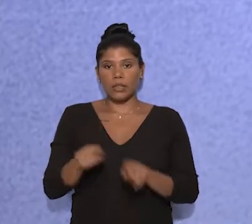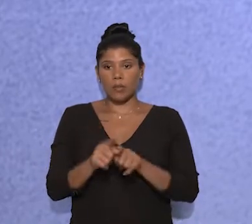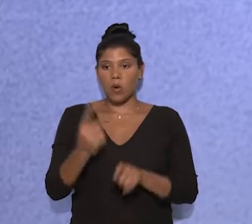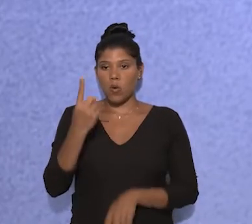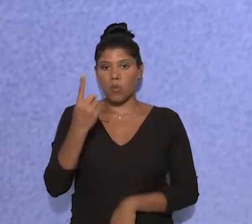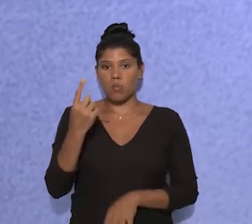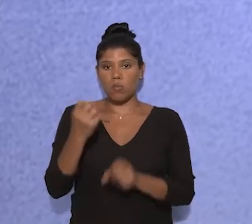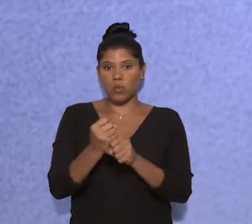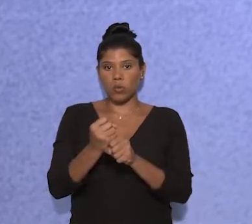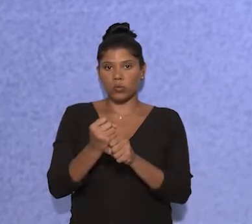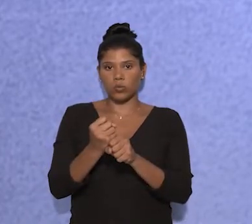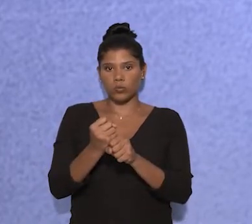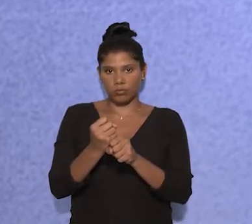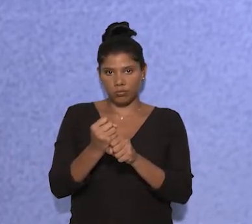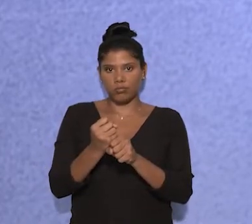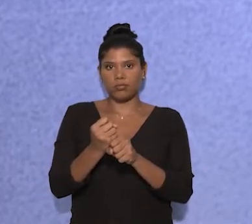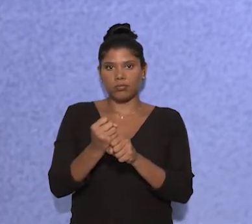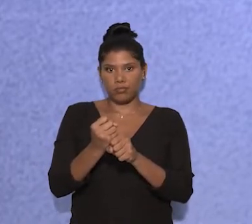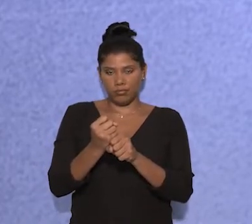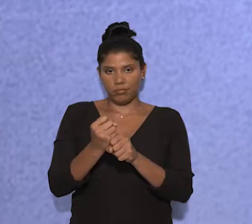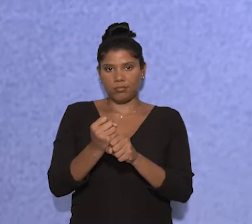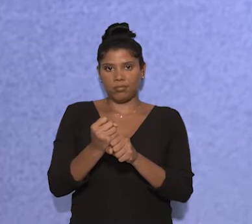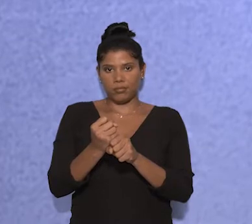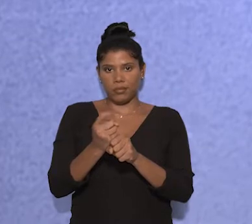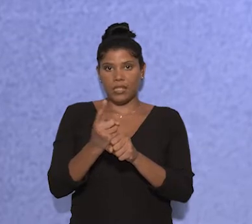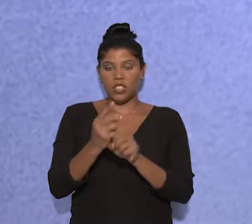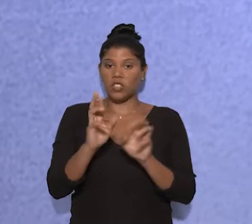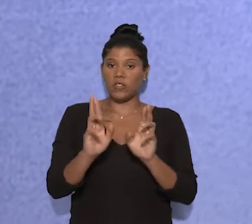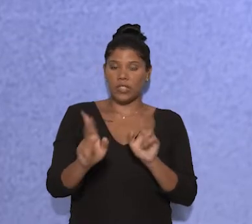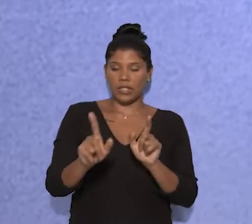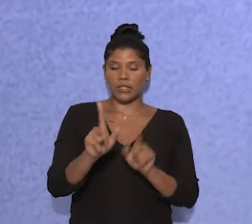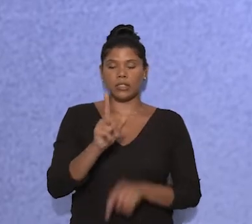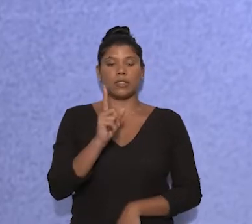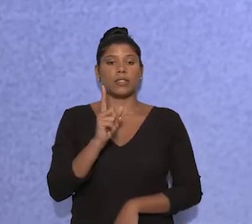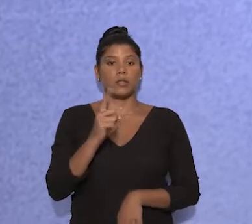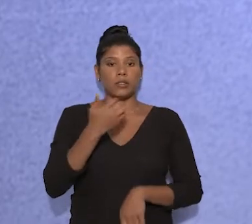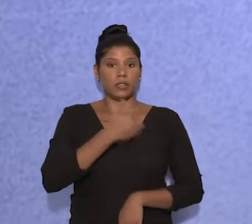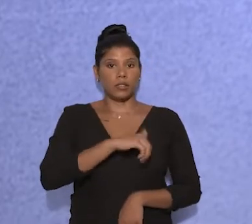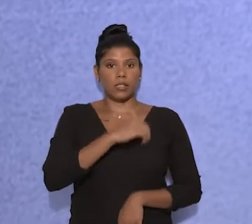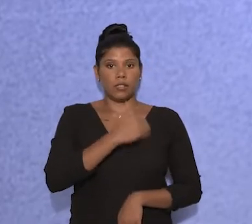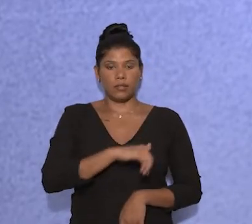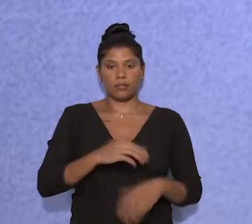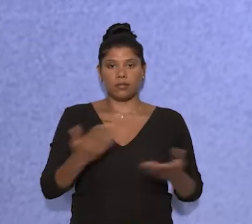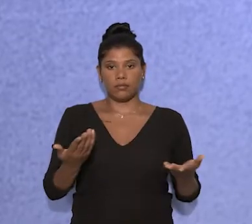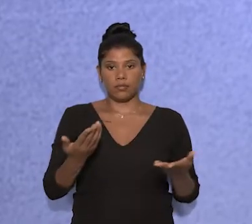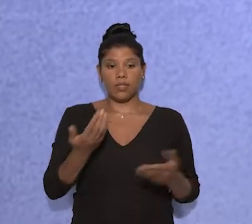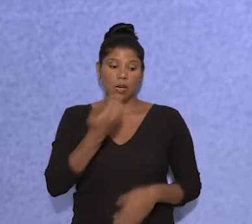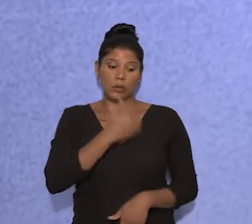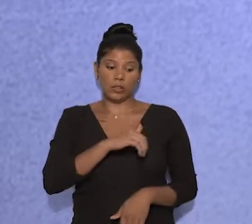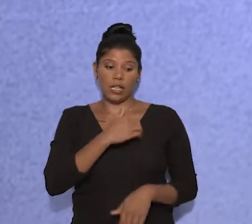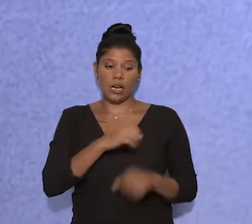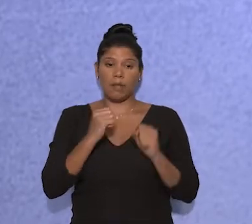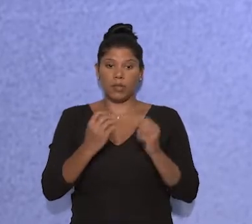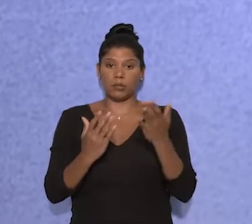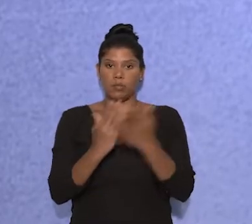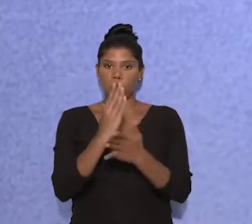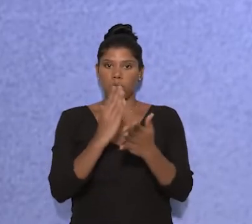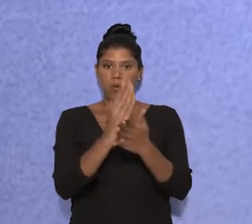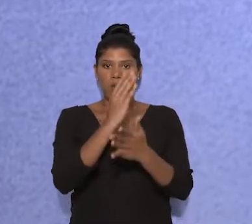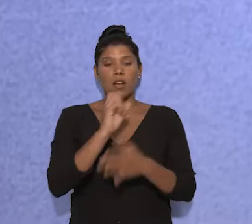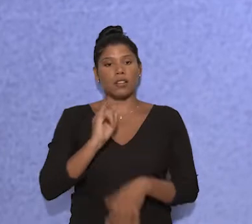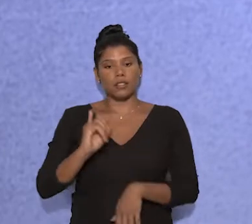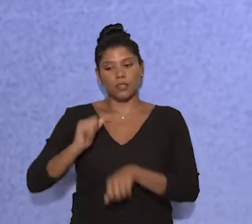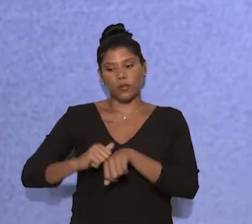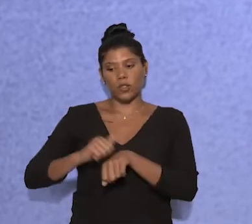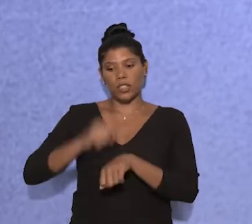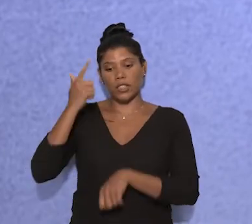à frente do Ceará. Quer dizer, se o Fortaleza ganha, segura o Santos, segura o Red Bull e o Ceará pode disparar na tabela. Então,